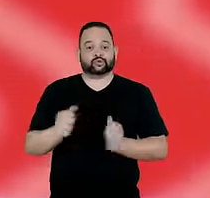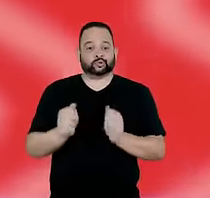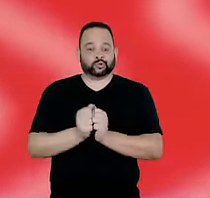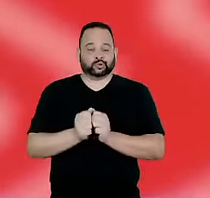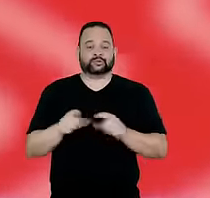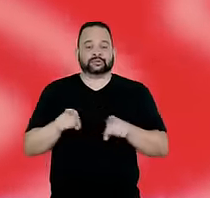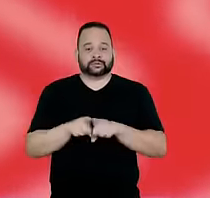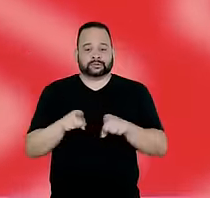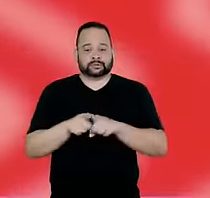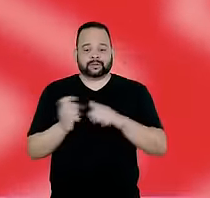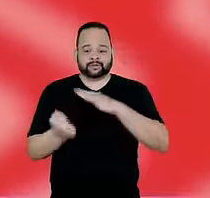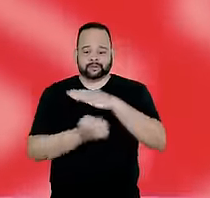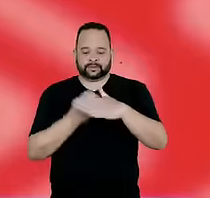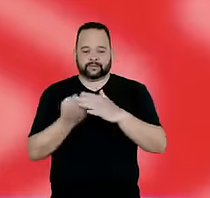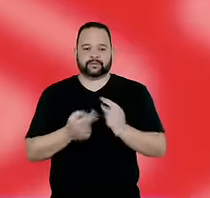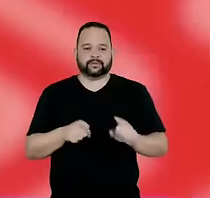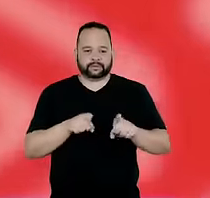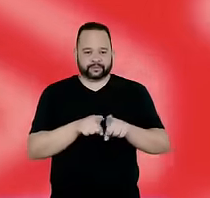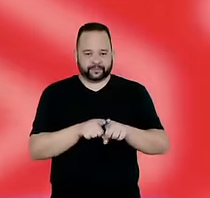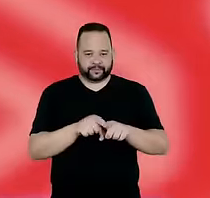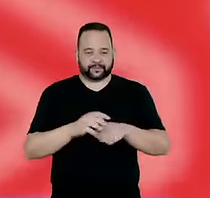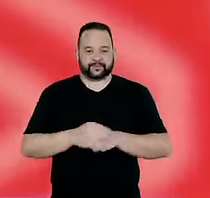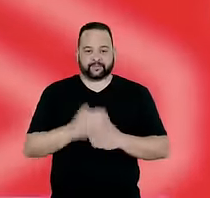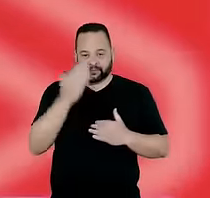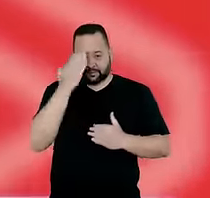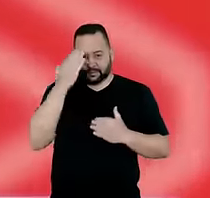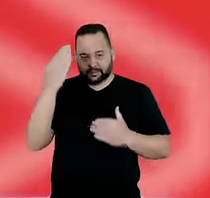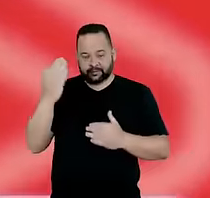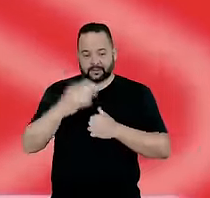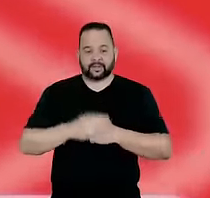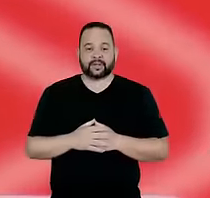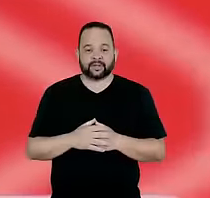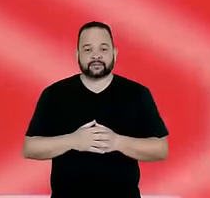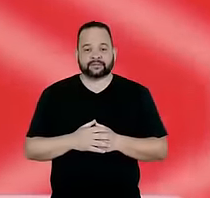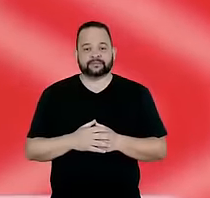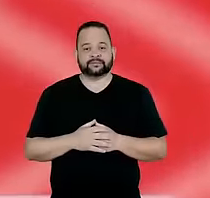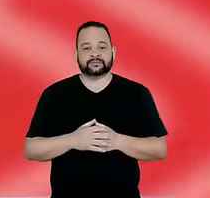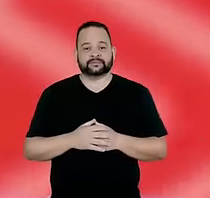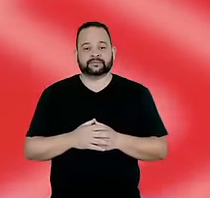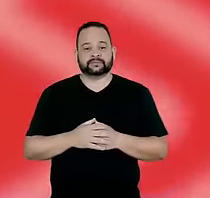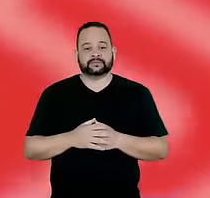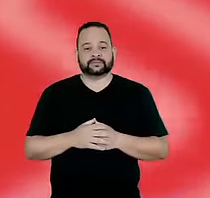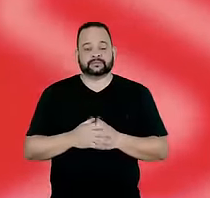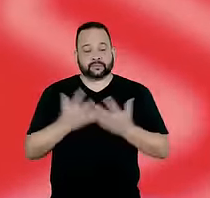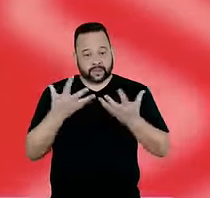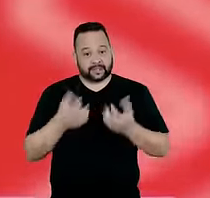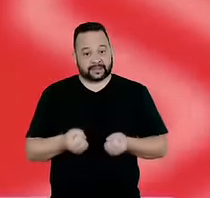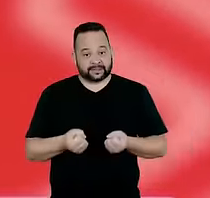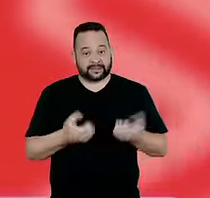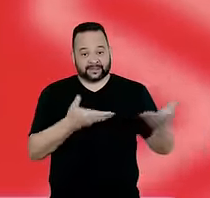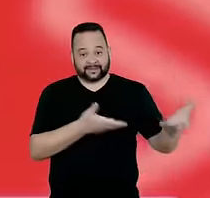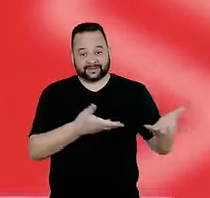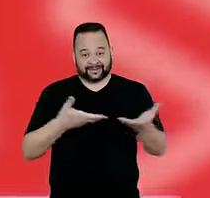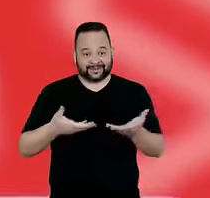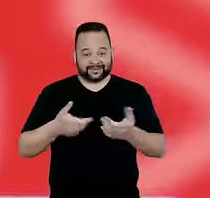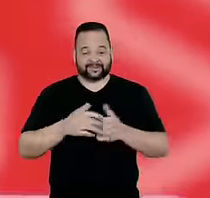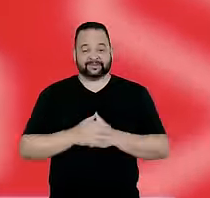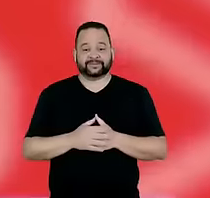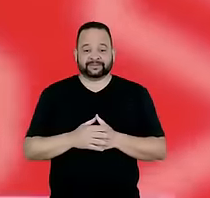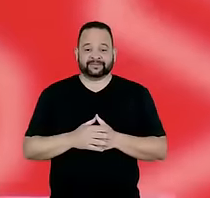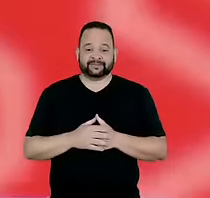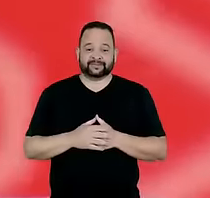e Salomão Obrigado por terem a a gentileza de aceitar esse nosso nosso eh convite afinal tudo isso